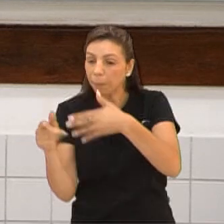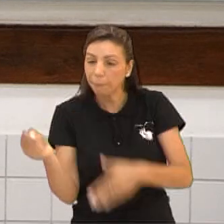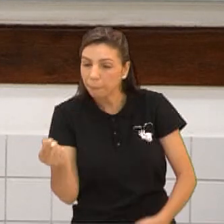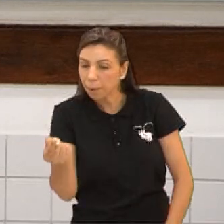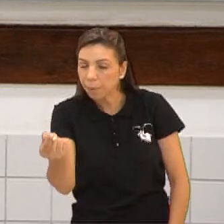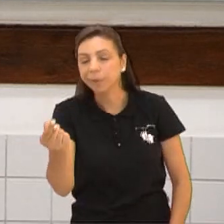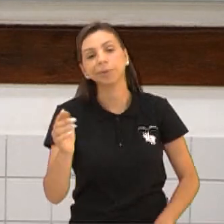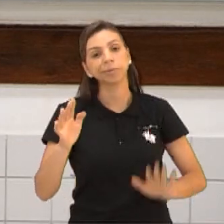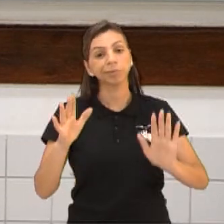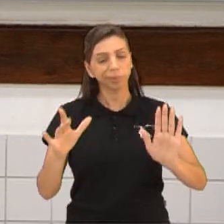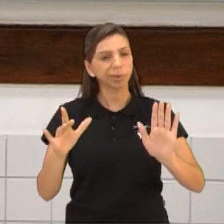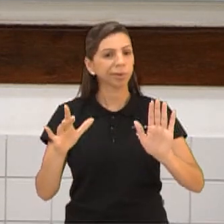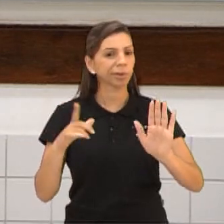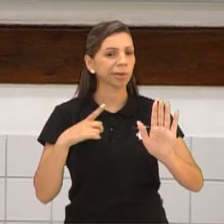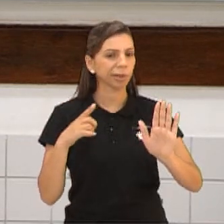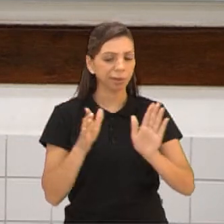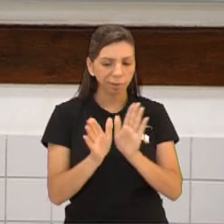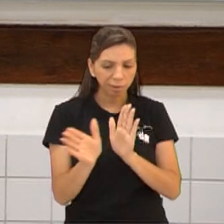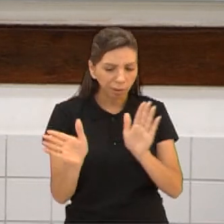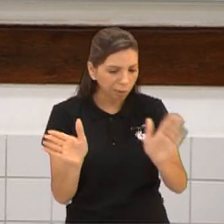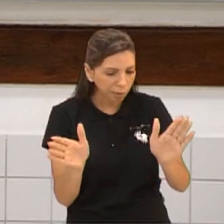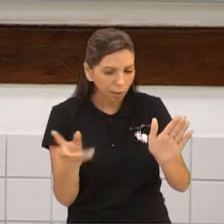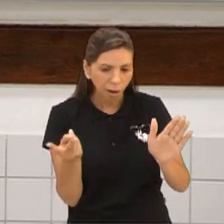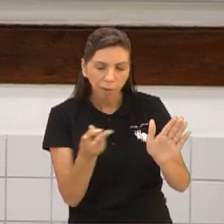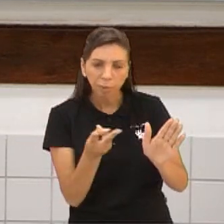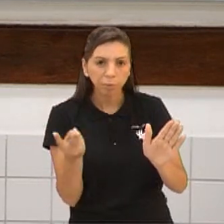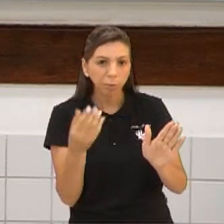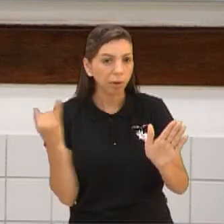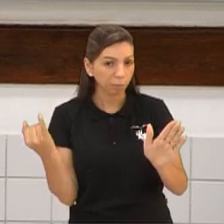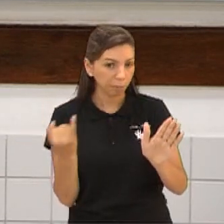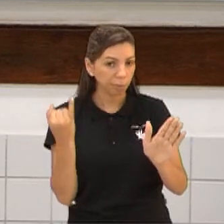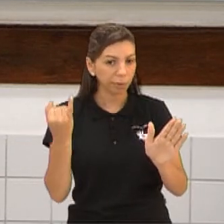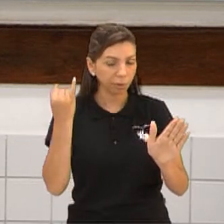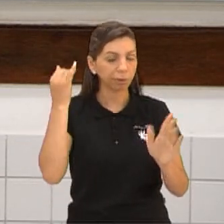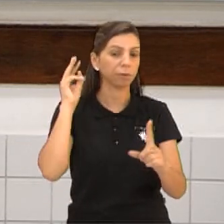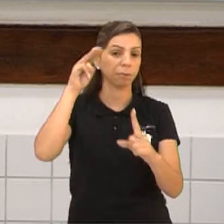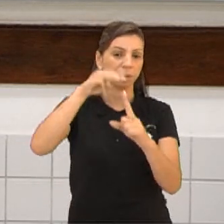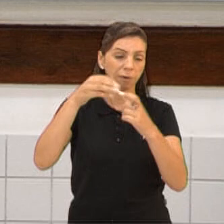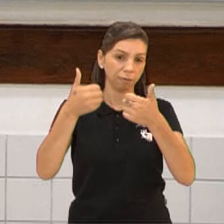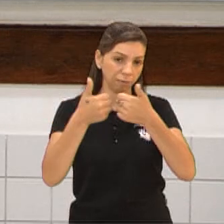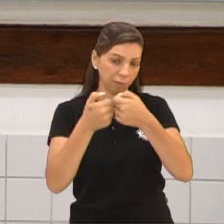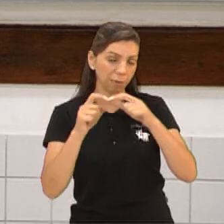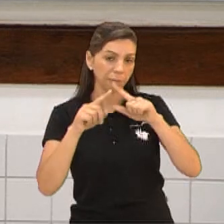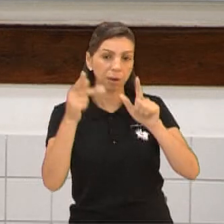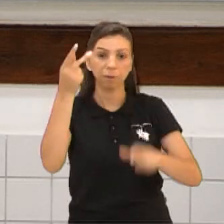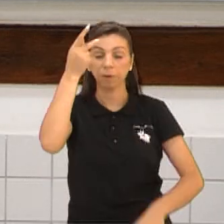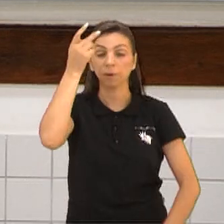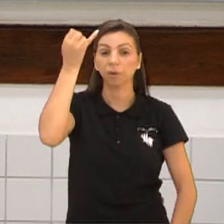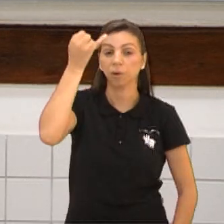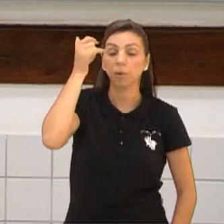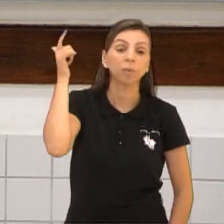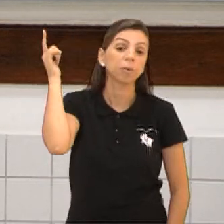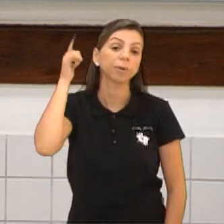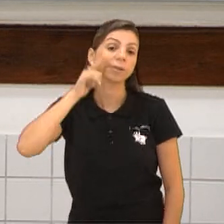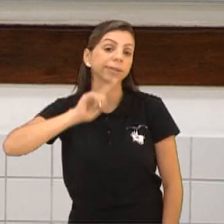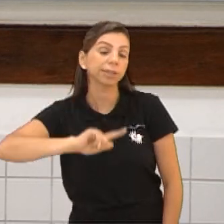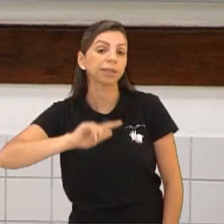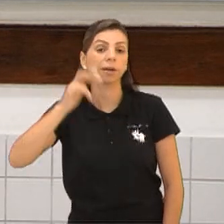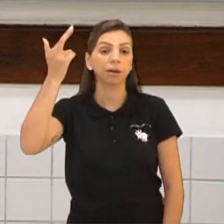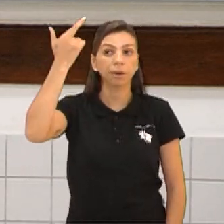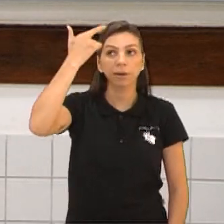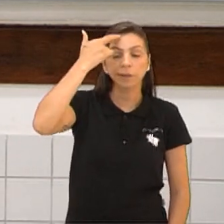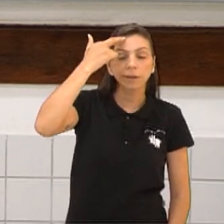né? Enfim, todas essas questões, elas são extremamente metafísicas e, ao ver do Kant, nós não conseguiríamos, com a nossa